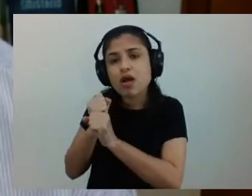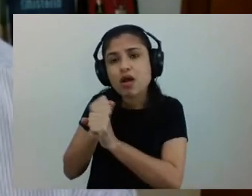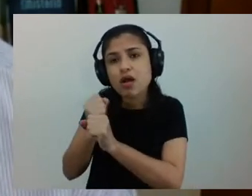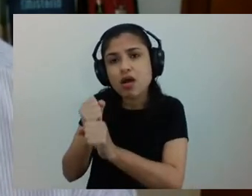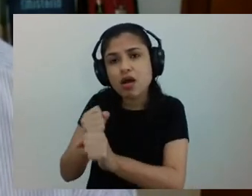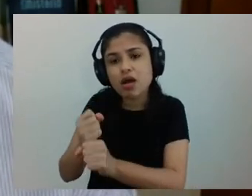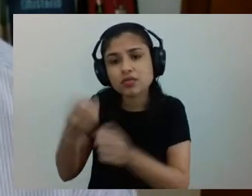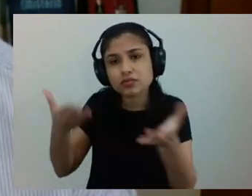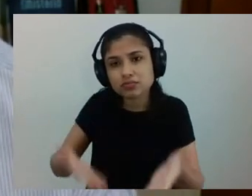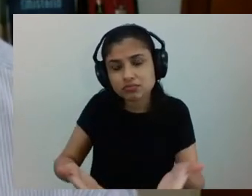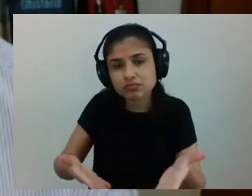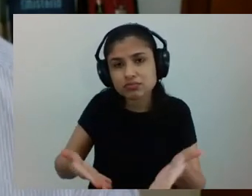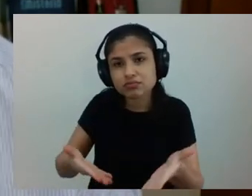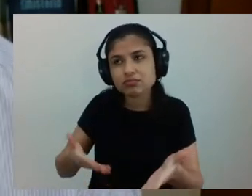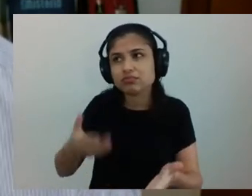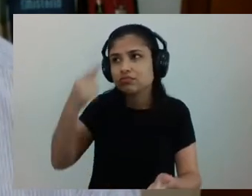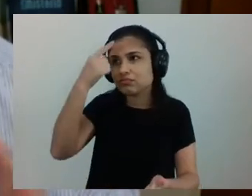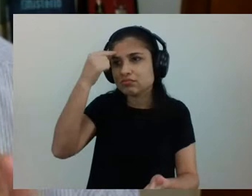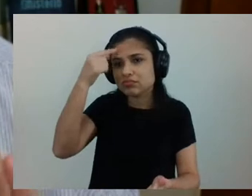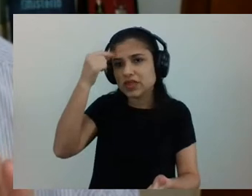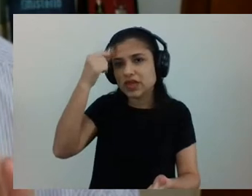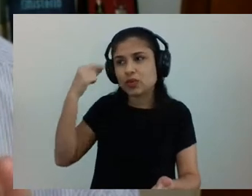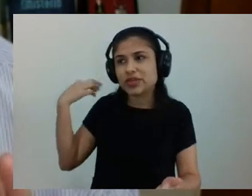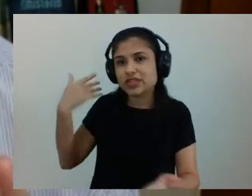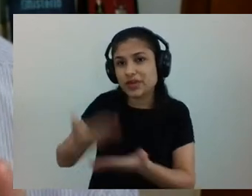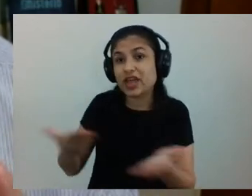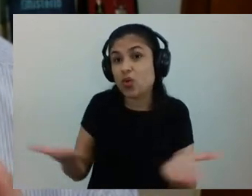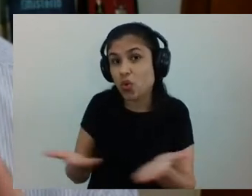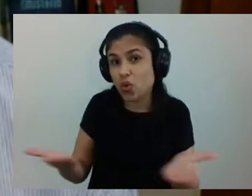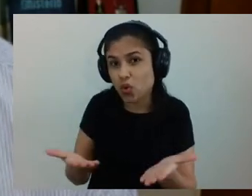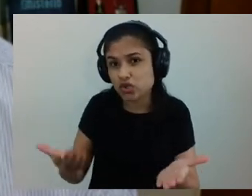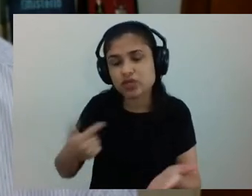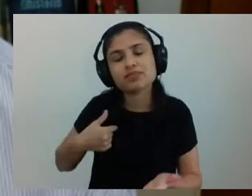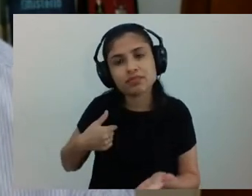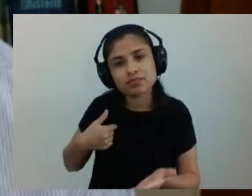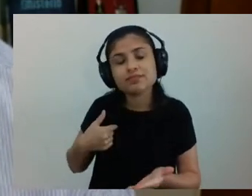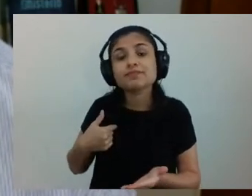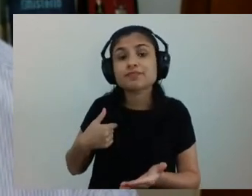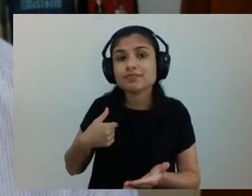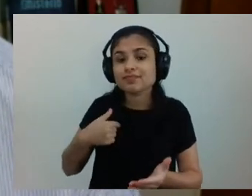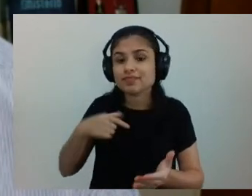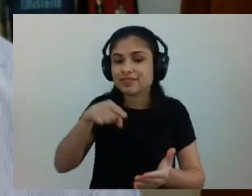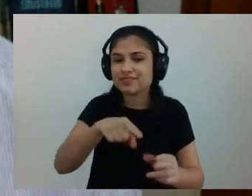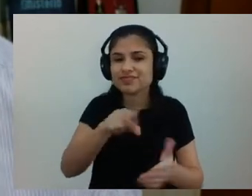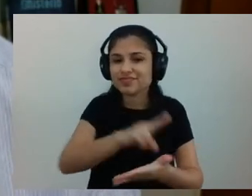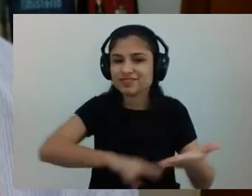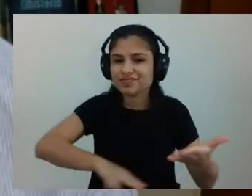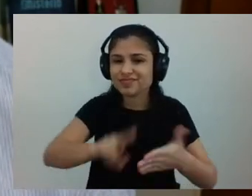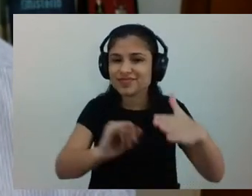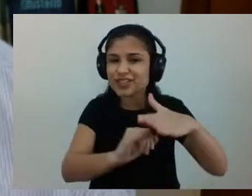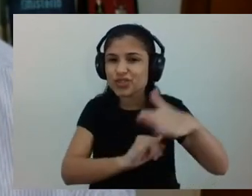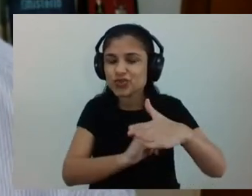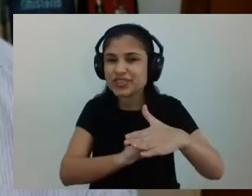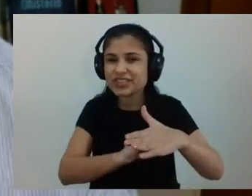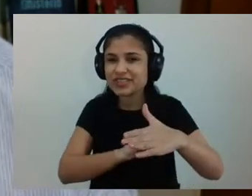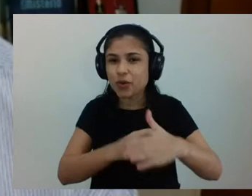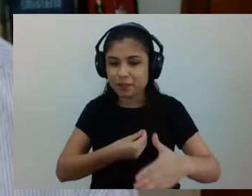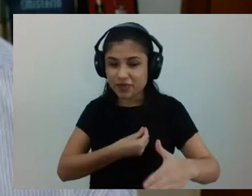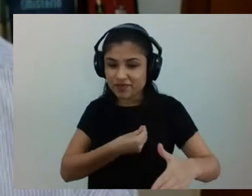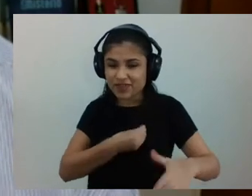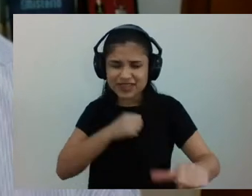minha graduação. Ela foi uma entidade que transformou minha vida. E isso me dá o orgulho de estar